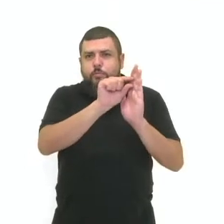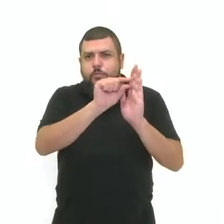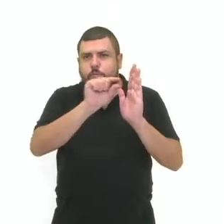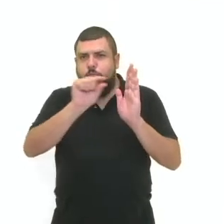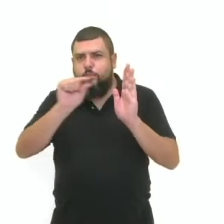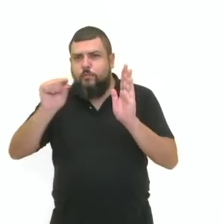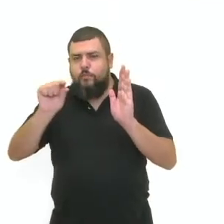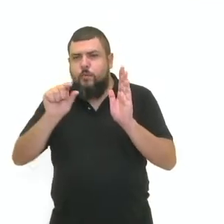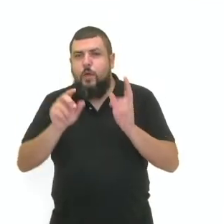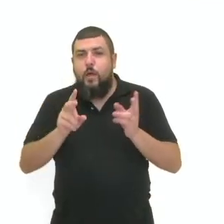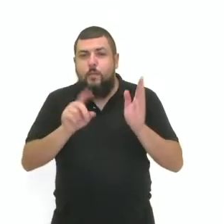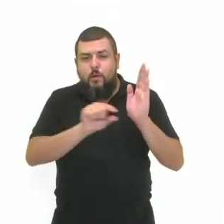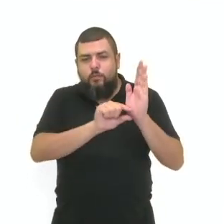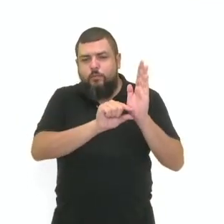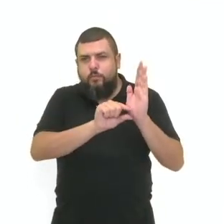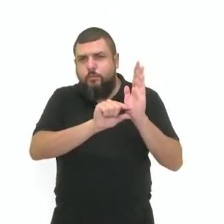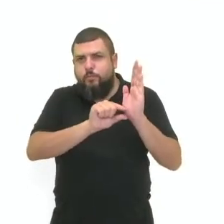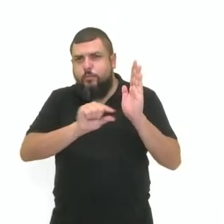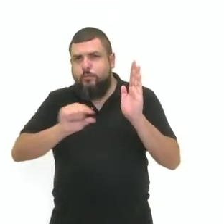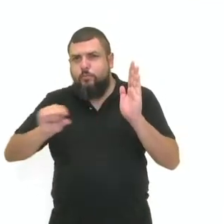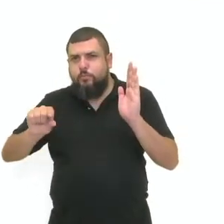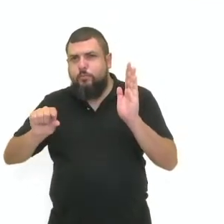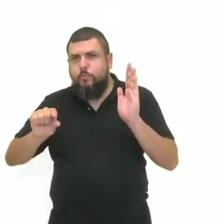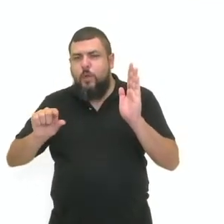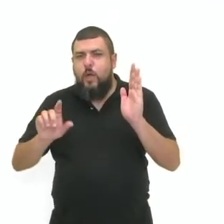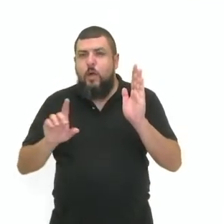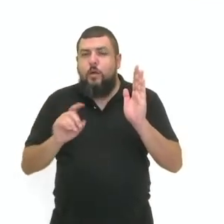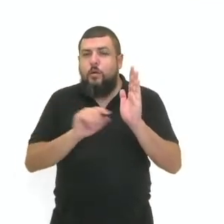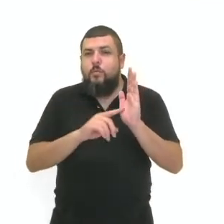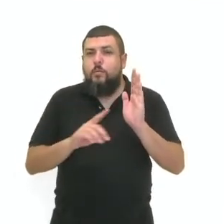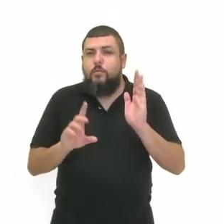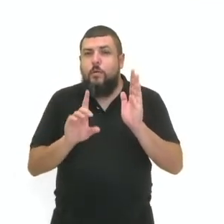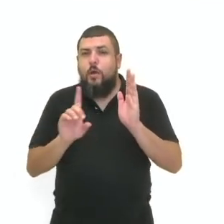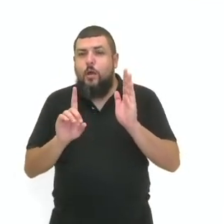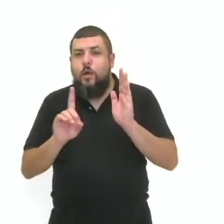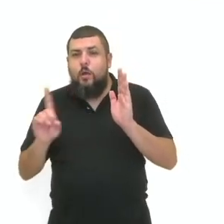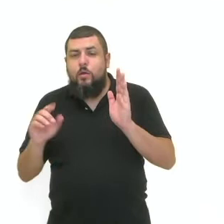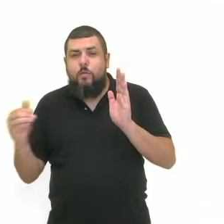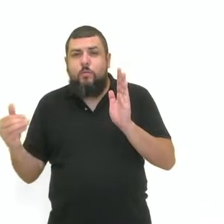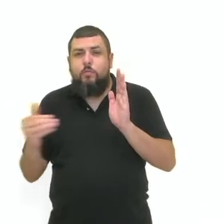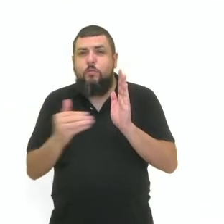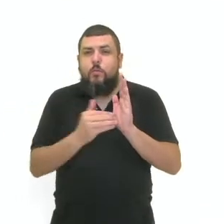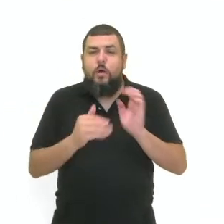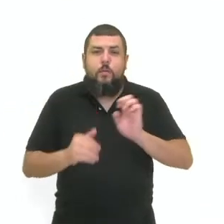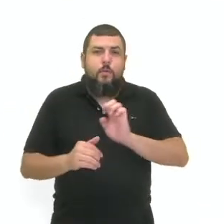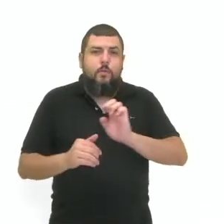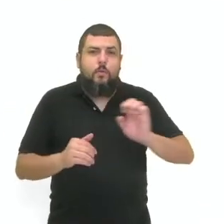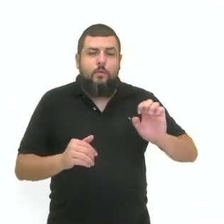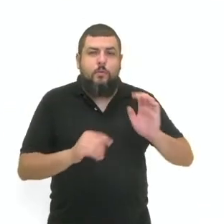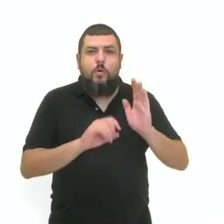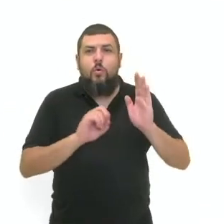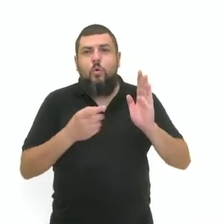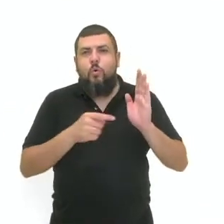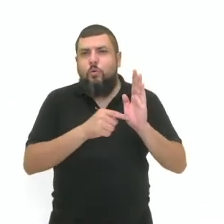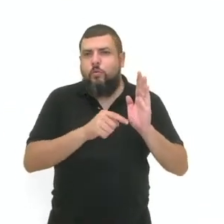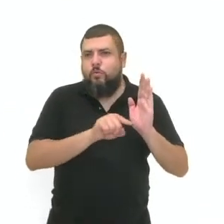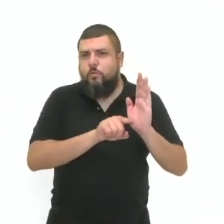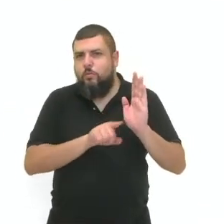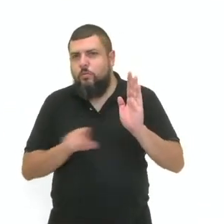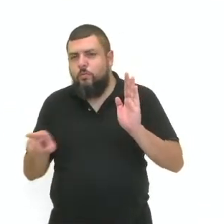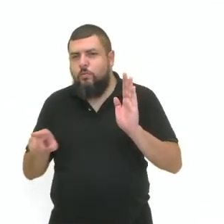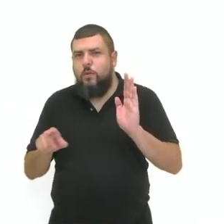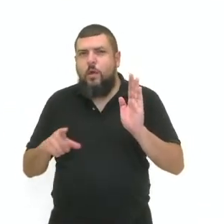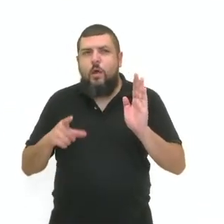equidistante, seja elas da direita para a esquerda ou da esquerda para a direita, nos extremos têm valores iguais.